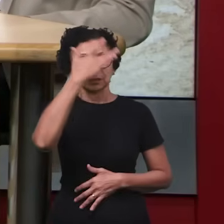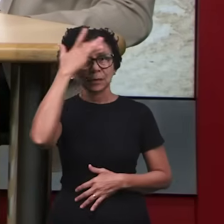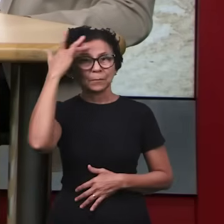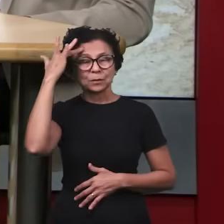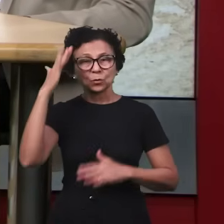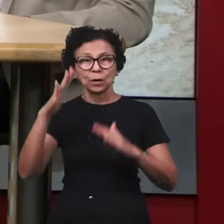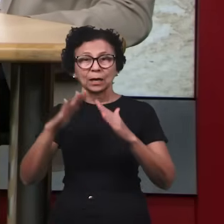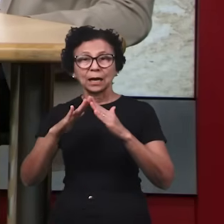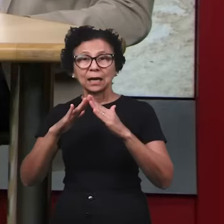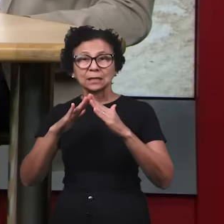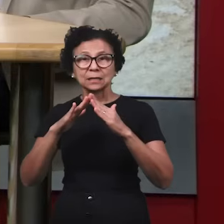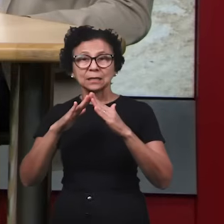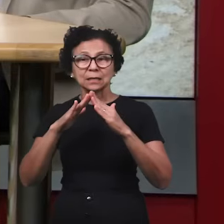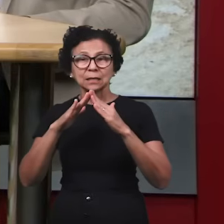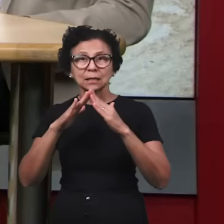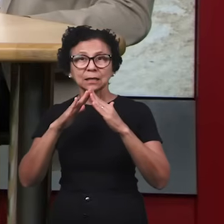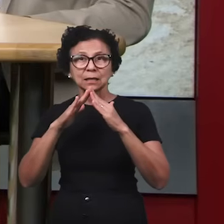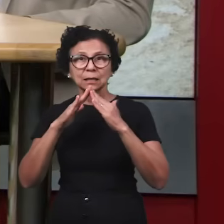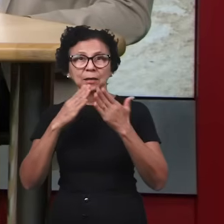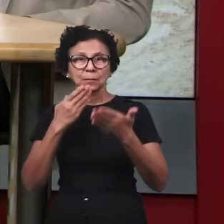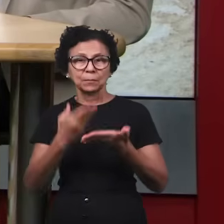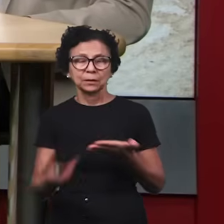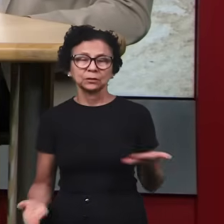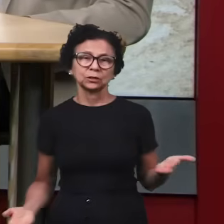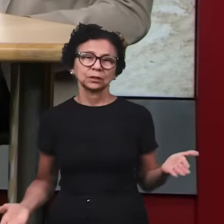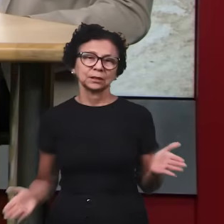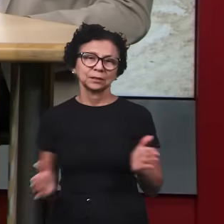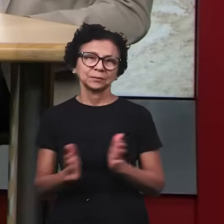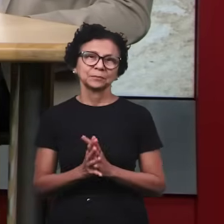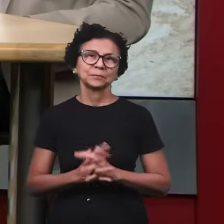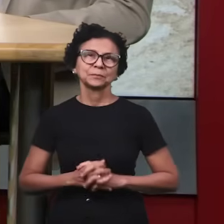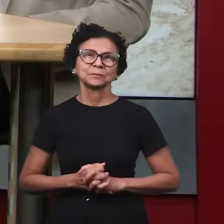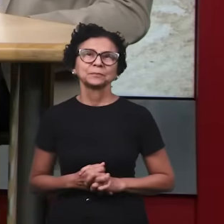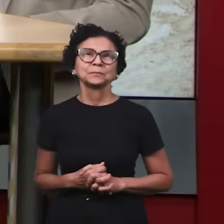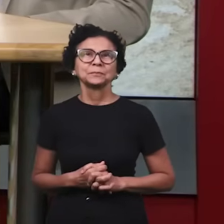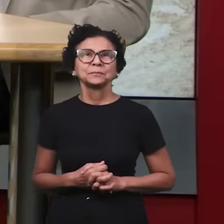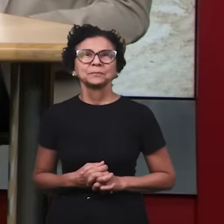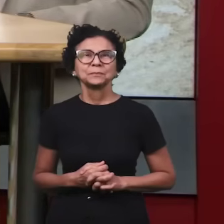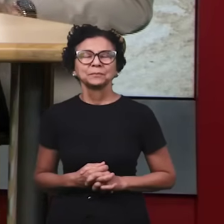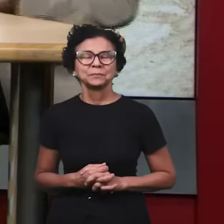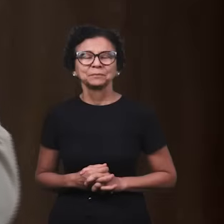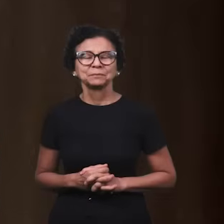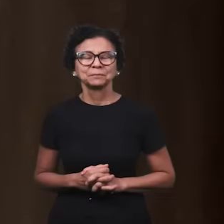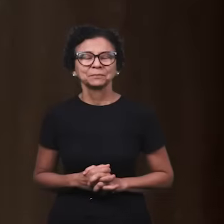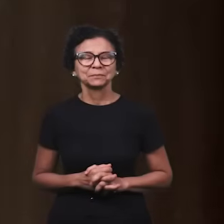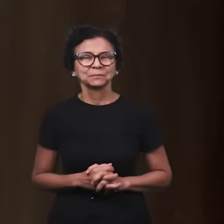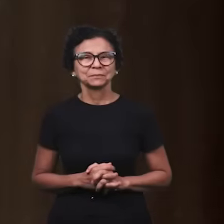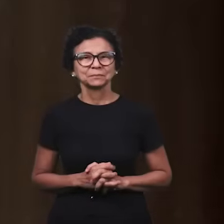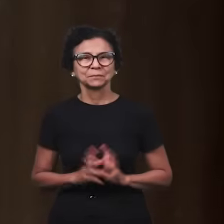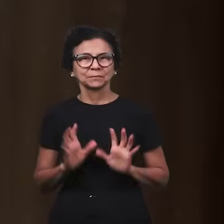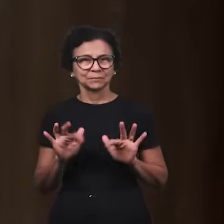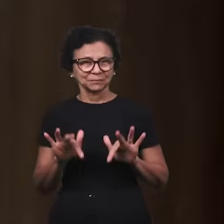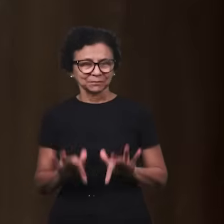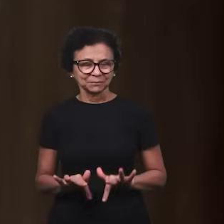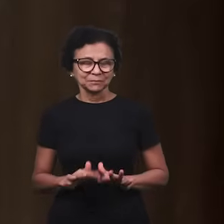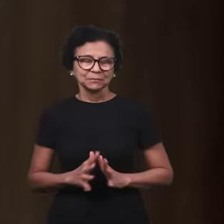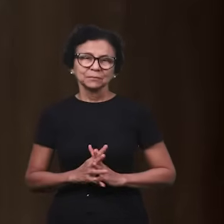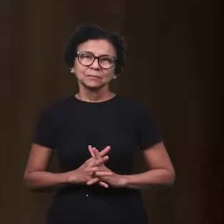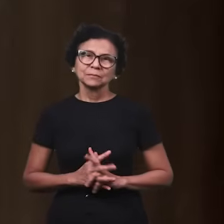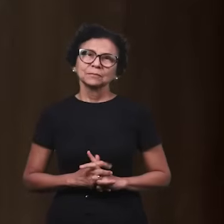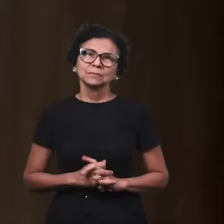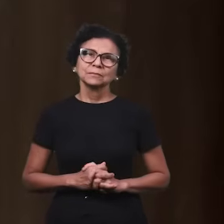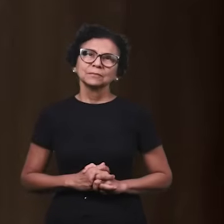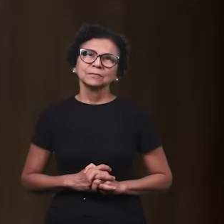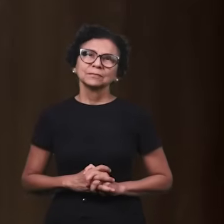Exato. E tinha que resgatar a casa. Resgatar. Combinado então? Muito bom. Glória a Deus. Então chegamos ao fim